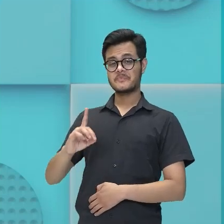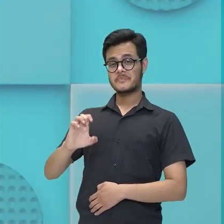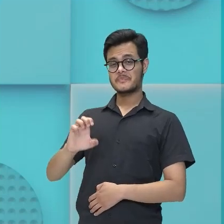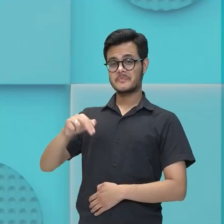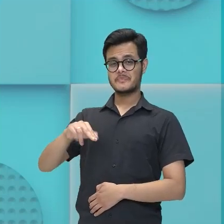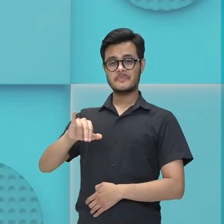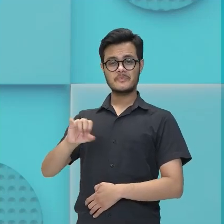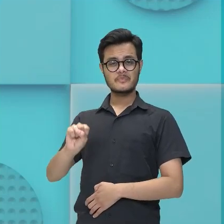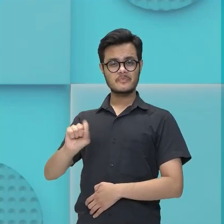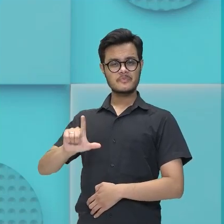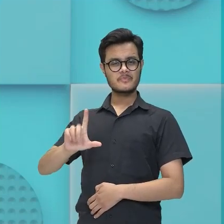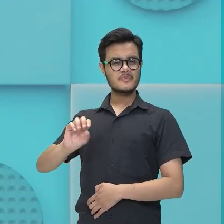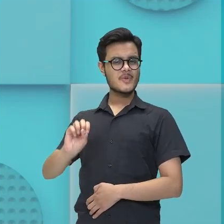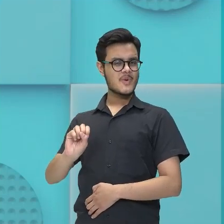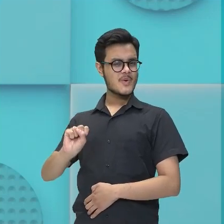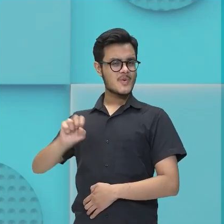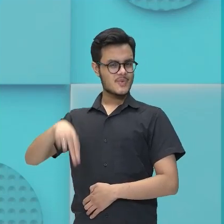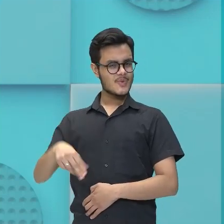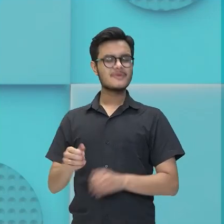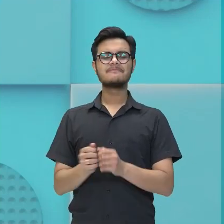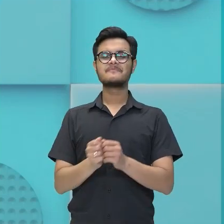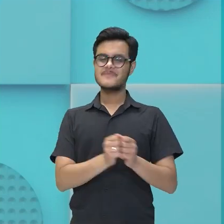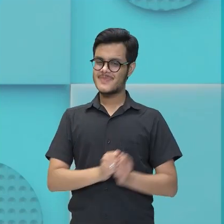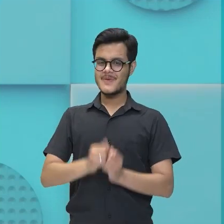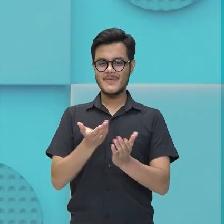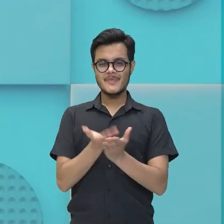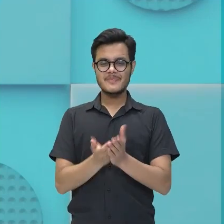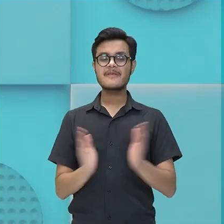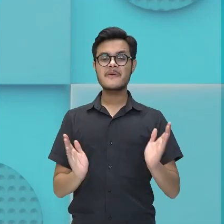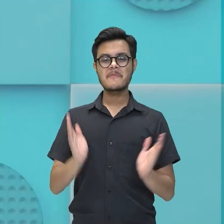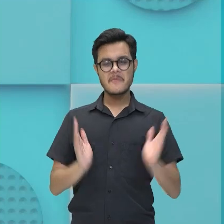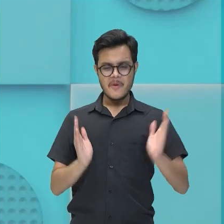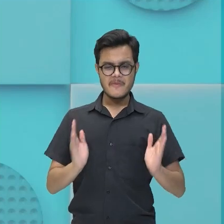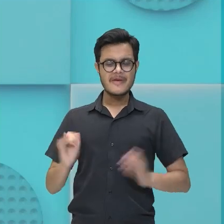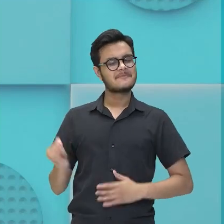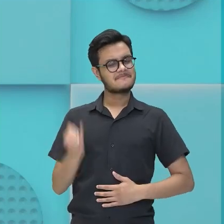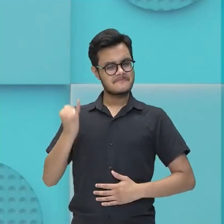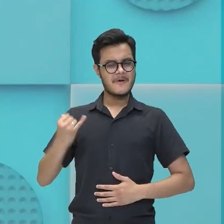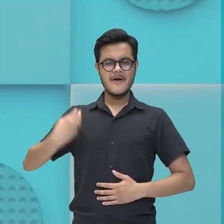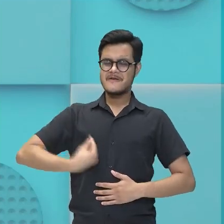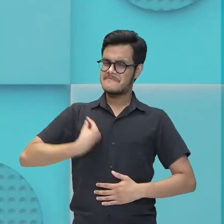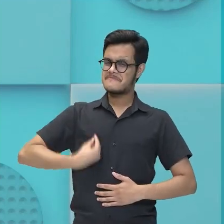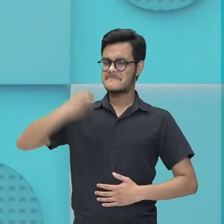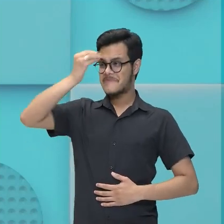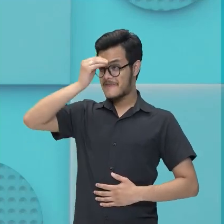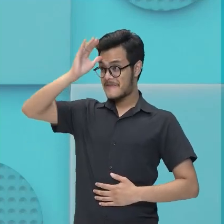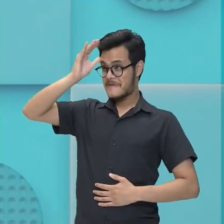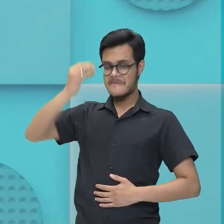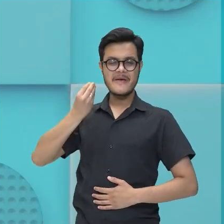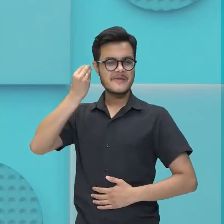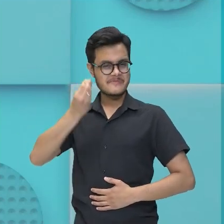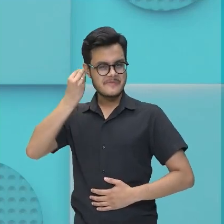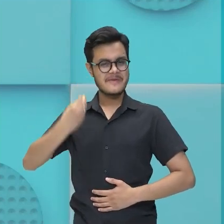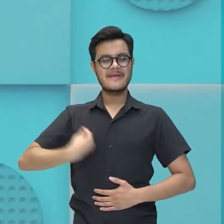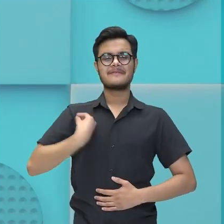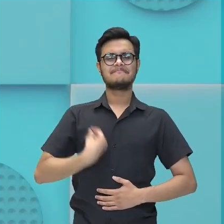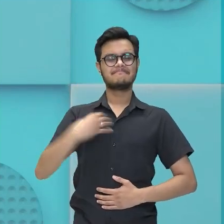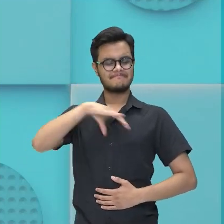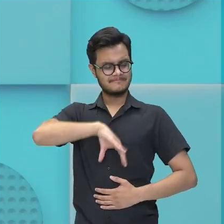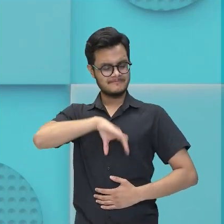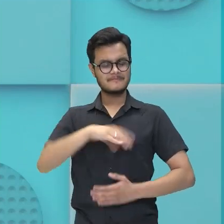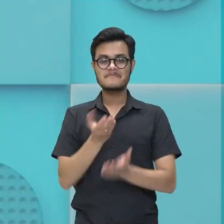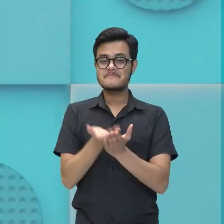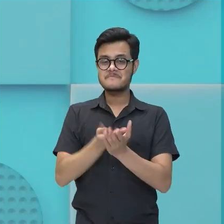vou acompanhá-los neste momento. Lembrando que esse é o momento em que nós vamos ter bastante aprendizagem, conhecer um pouco mais sobre a nossa língua